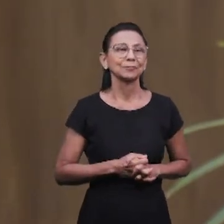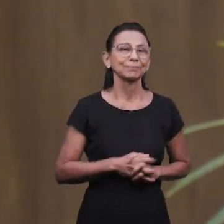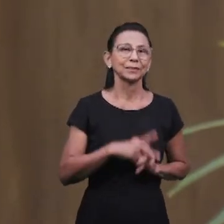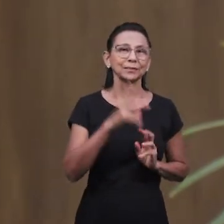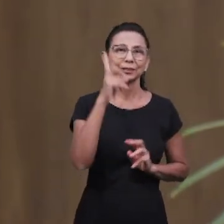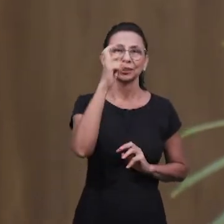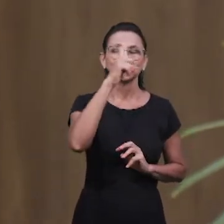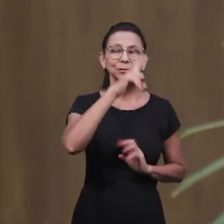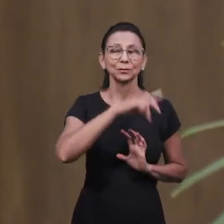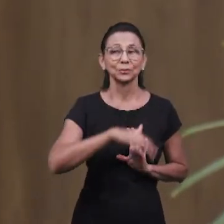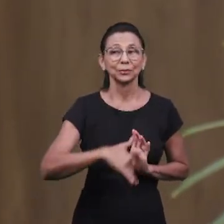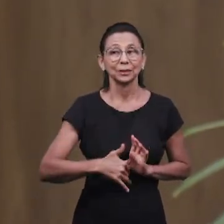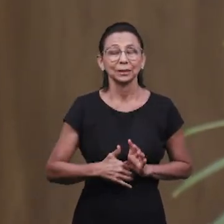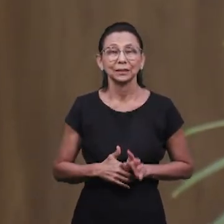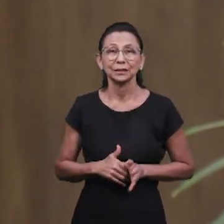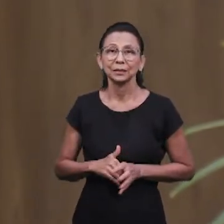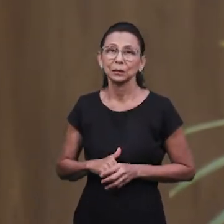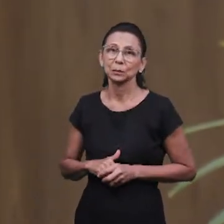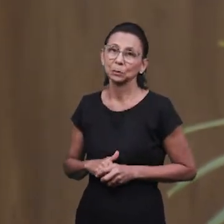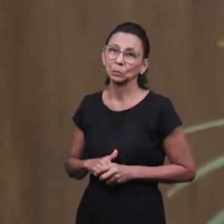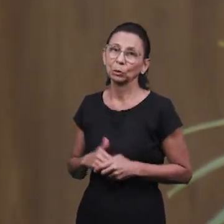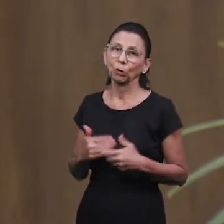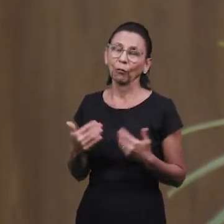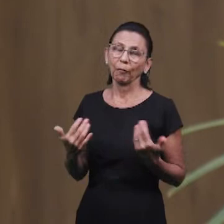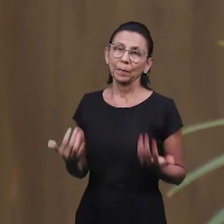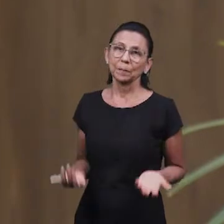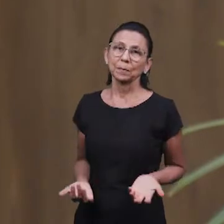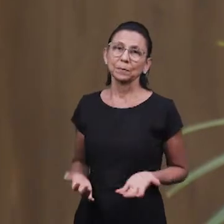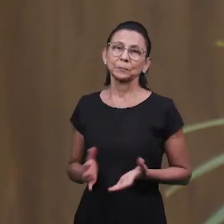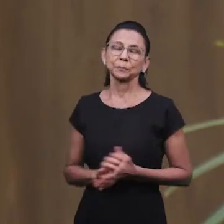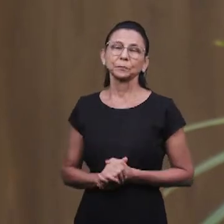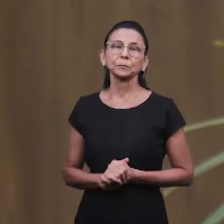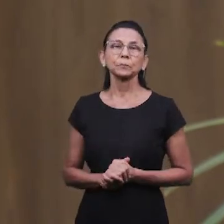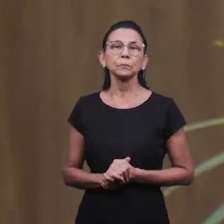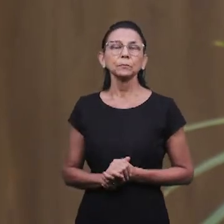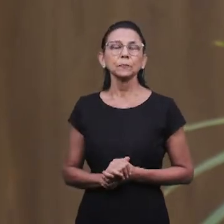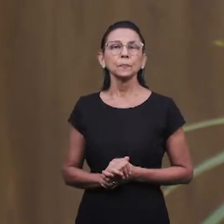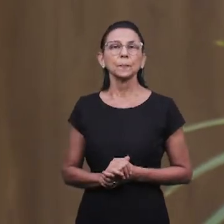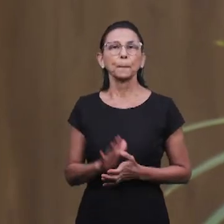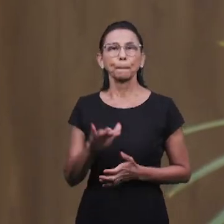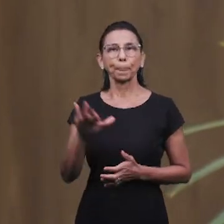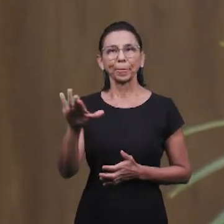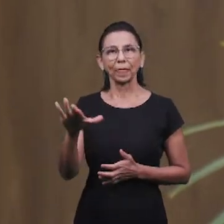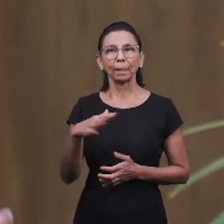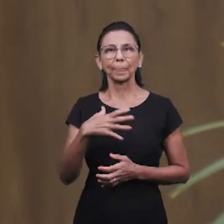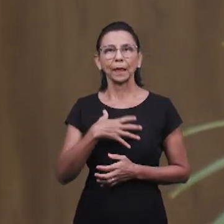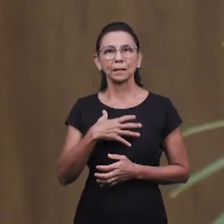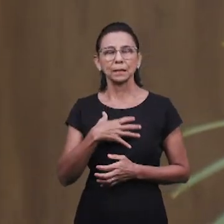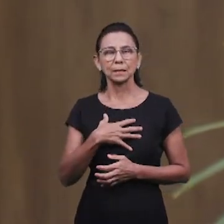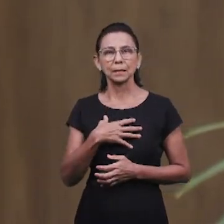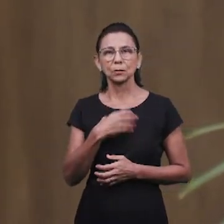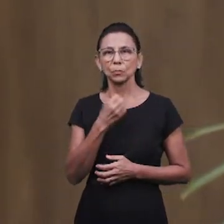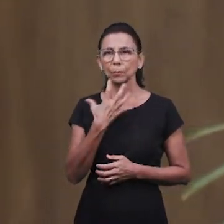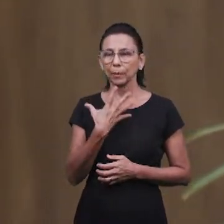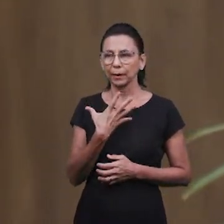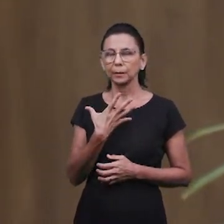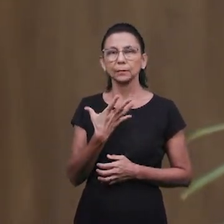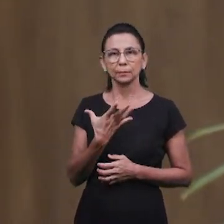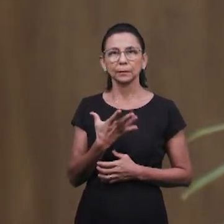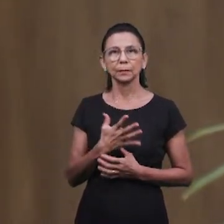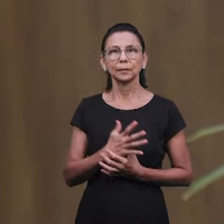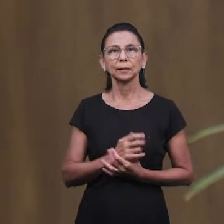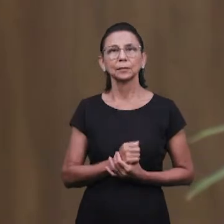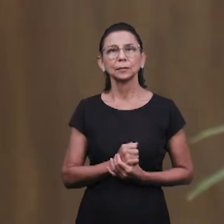para a família. Ela se sentiu de uma forma, foi acolhida, que ela não foi... Ela se sentiu acolhida, então, estratégias. Falta de informação, mas às vezes a